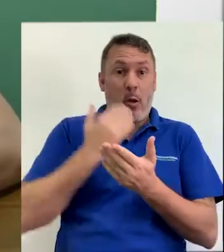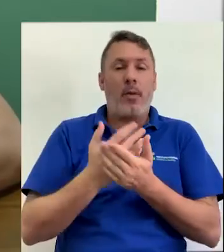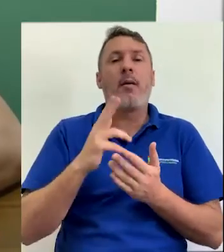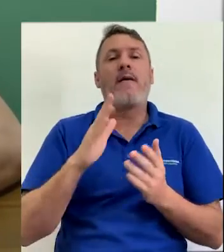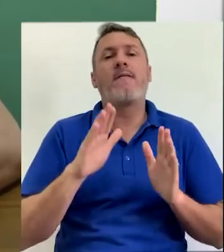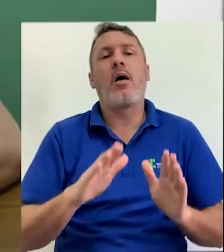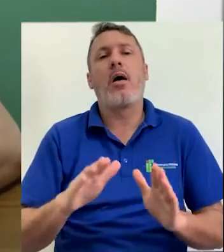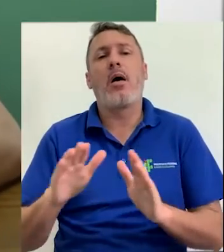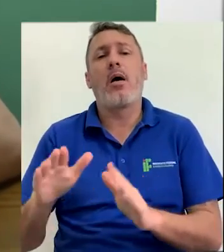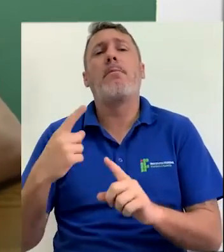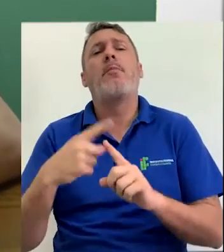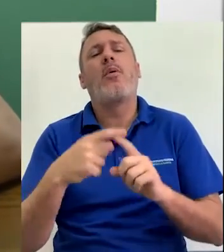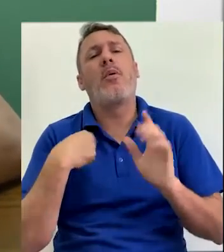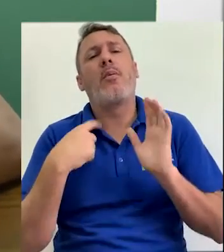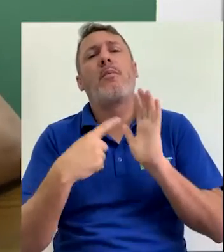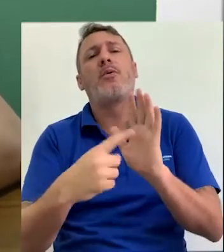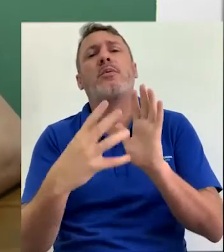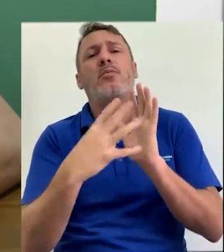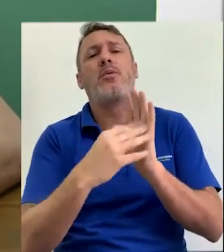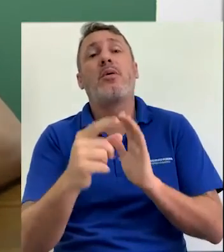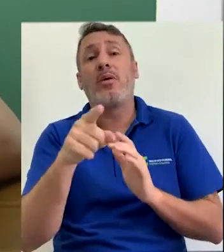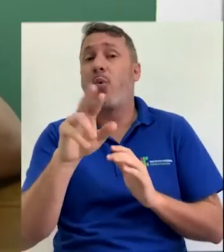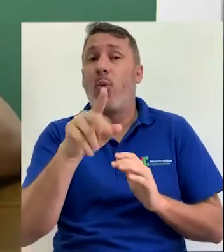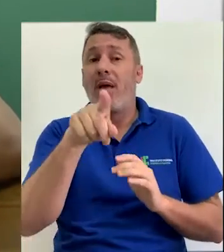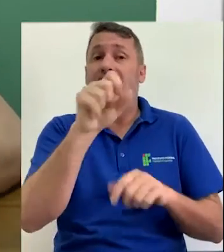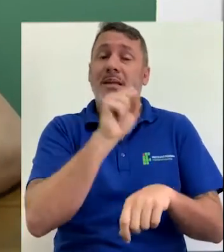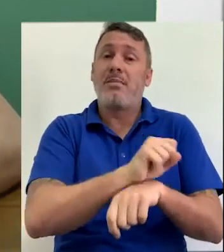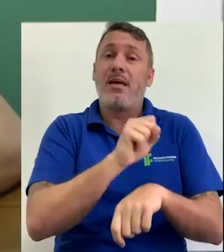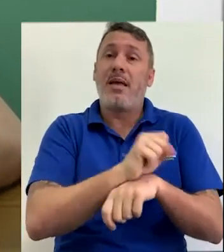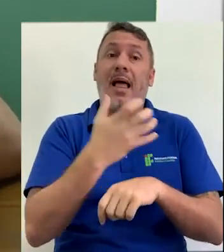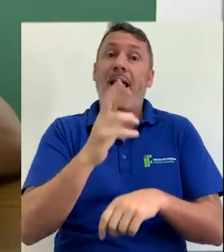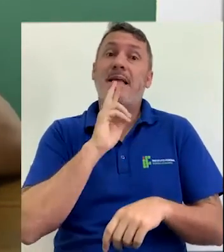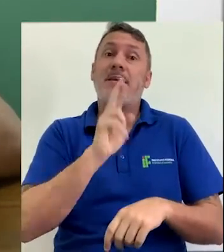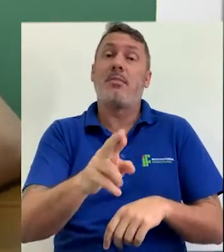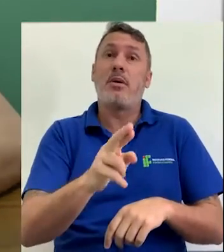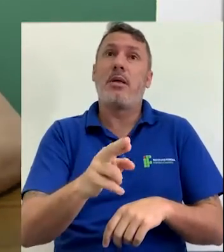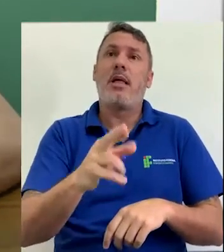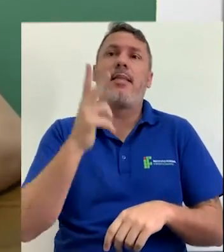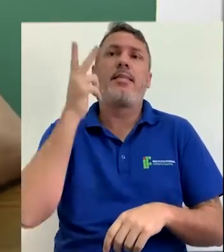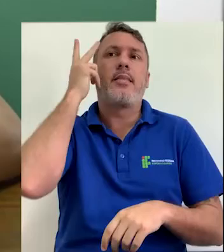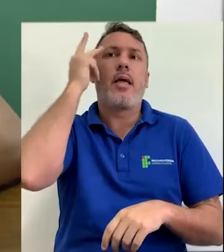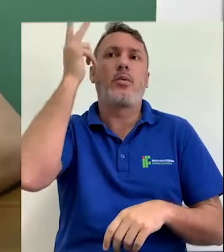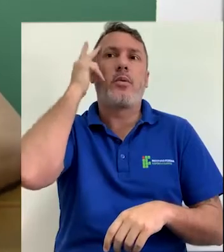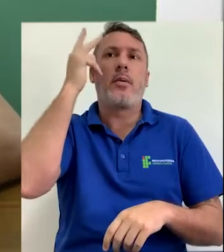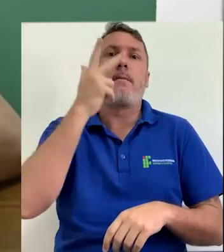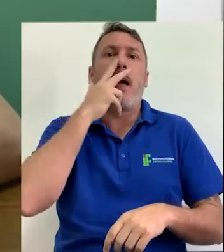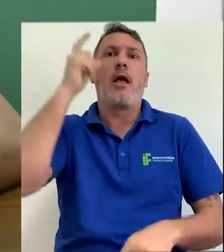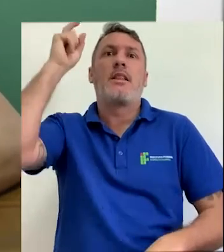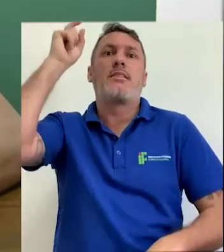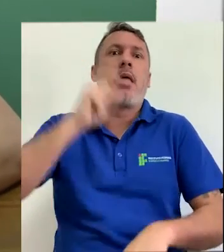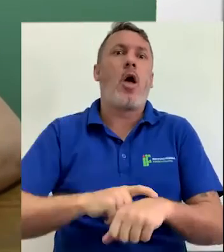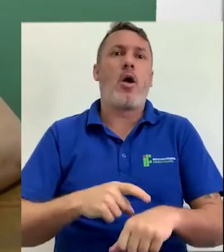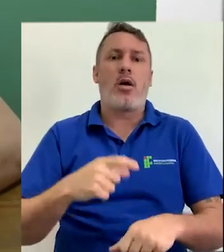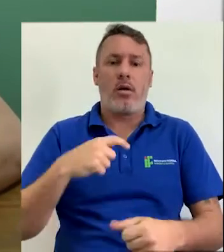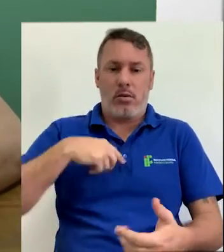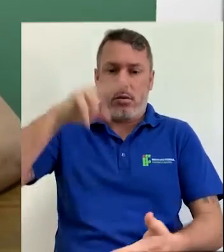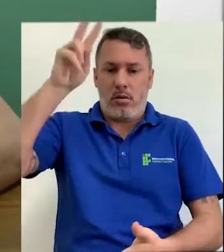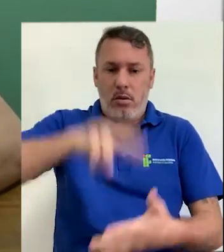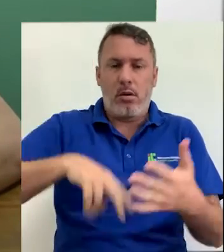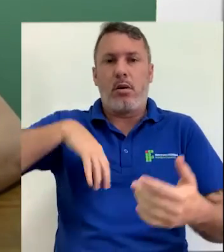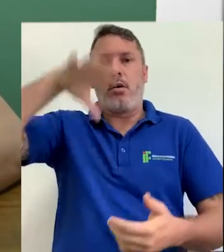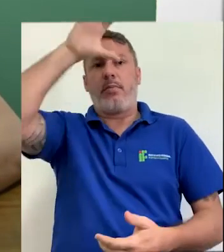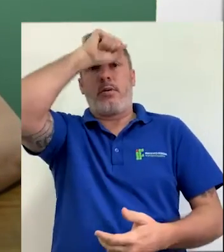sempre falo para os alunos: não espera resultados e naturalidade de forma imediata.